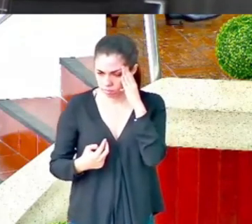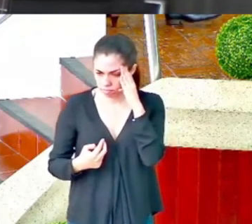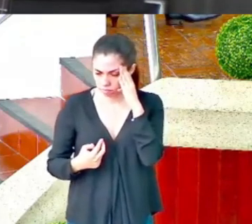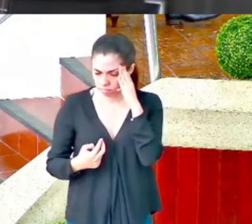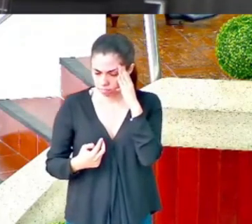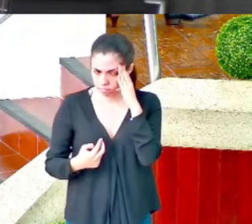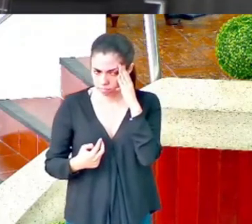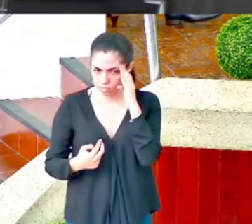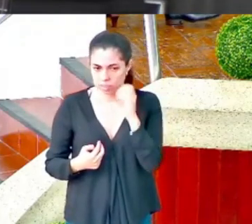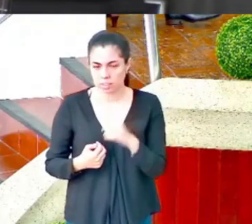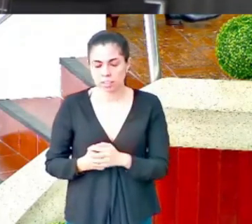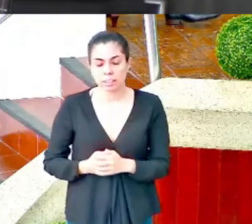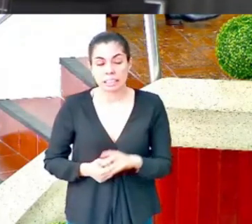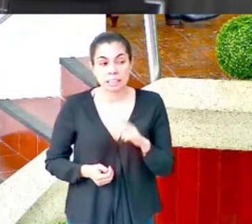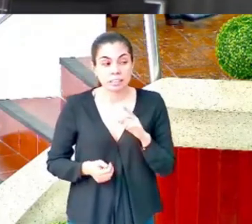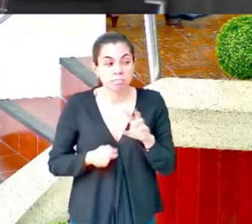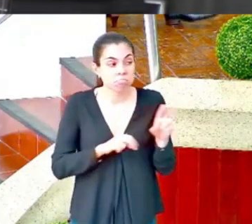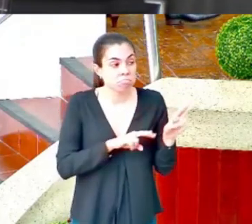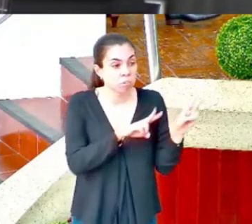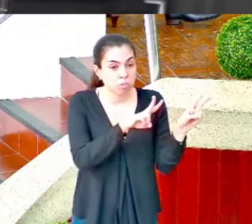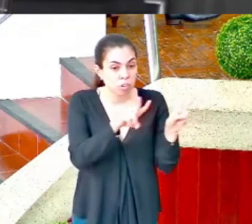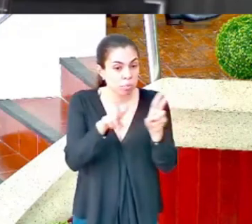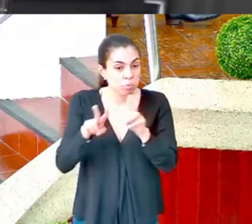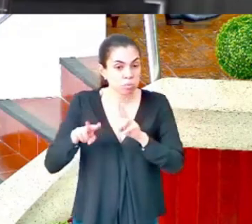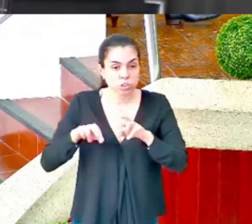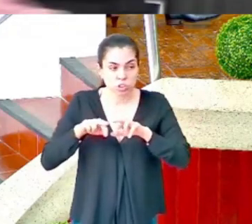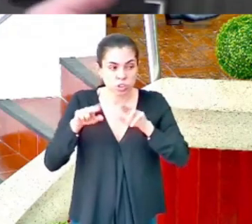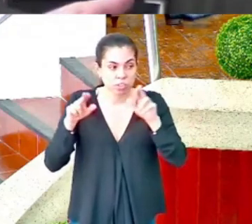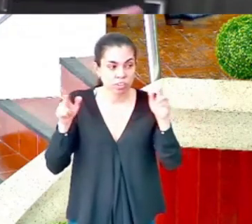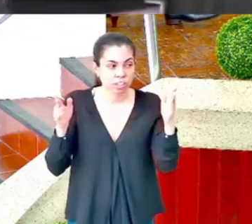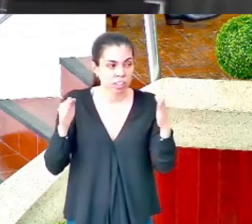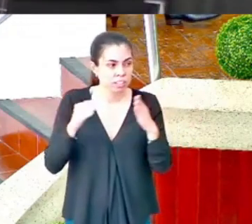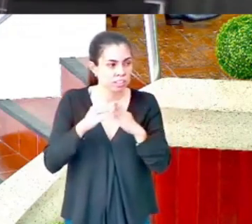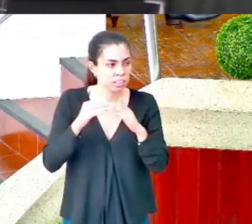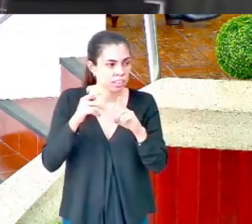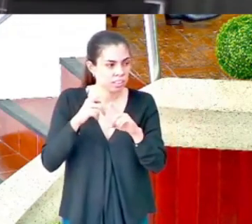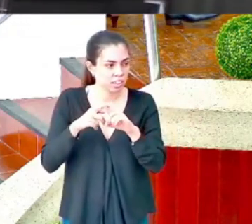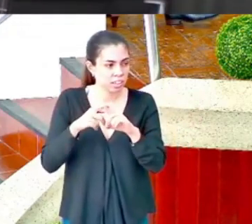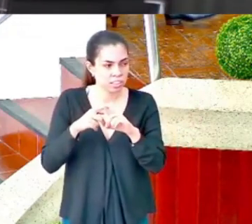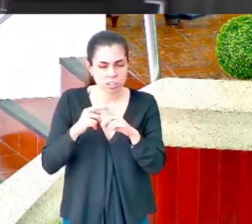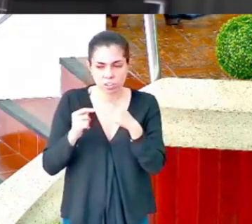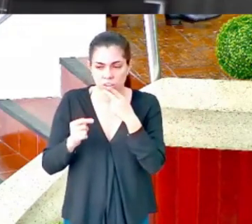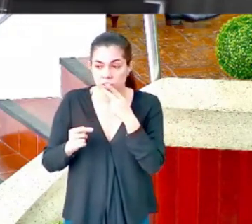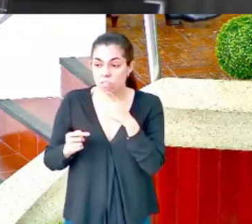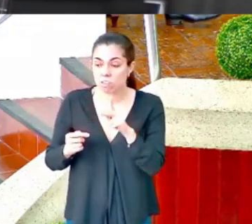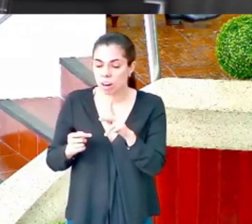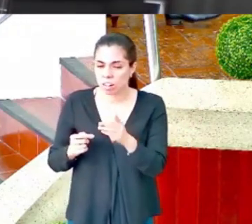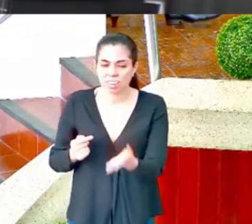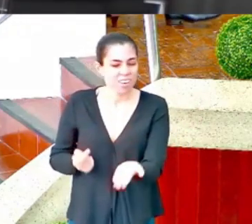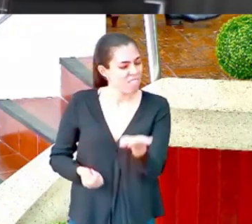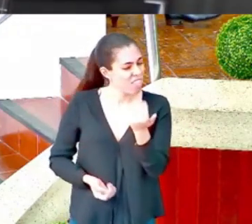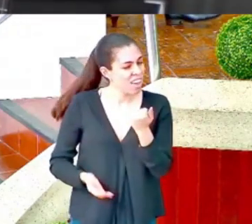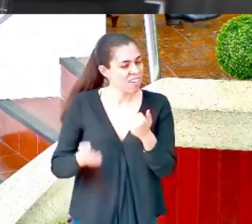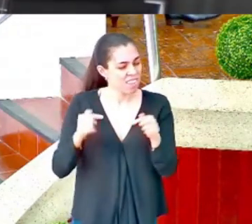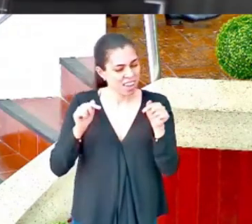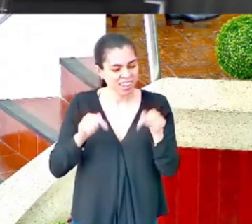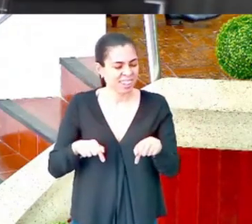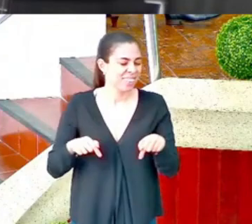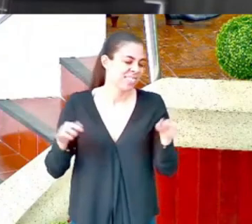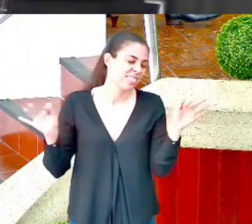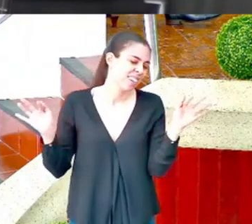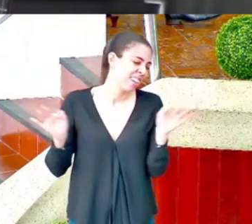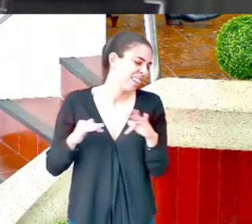de portas muito abertas, igrejas muito amigáveis, dizem: venham, entrem e não sofram. O cristianismo é um